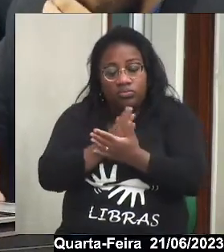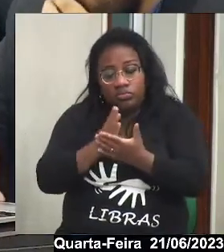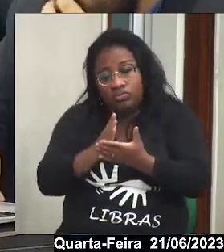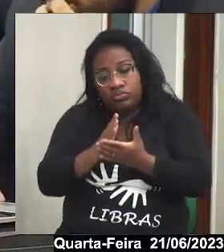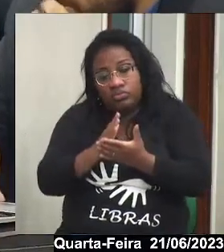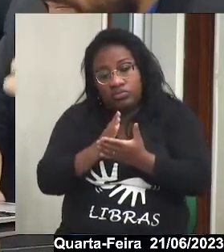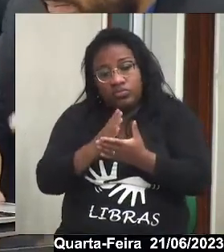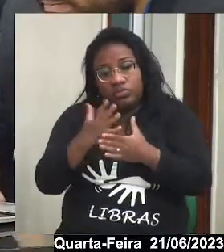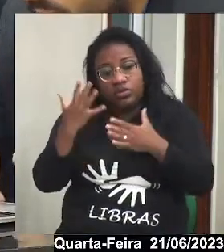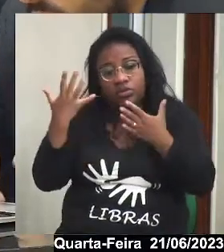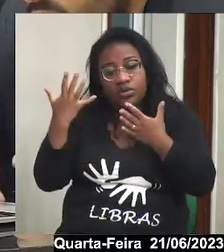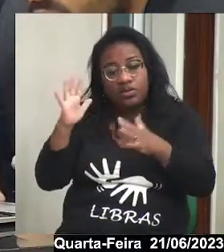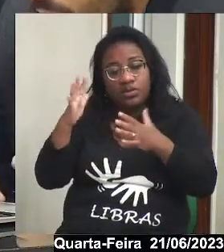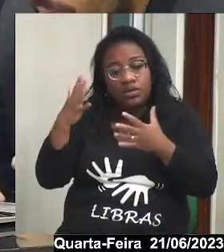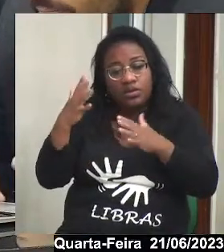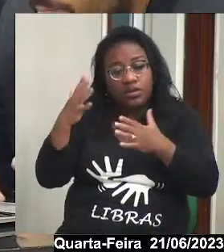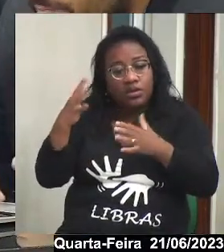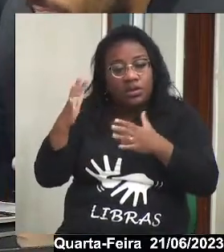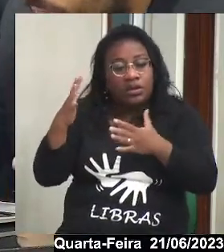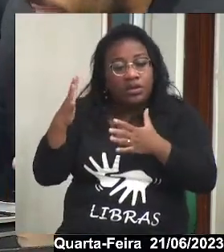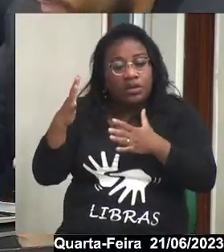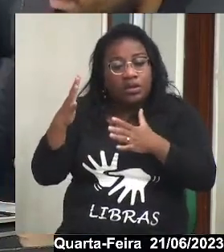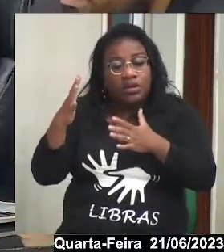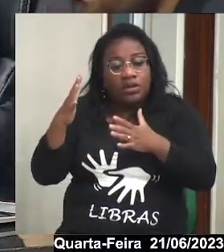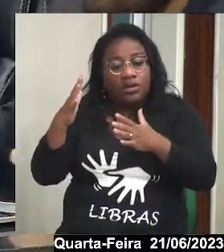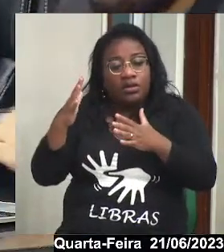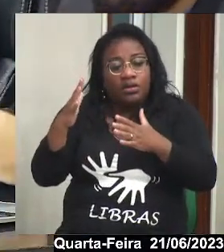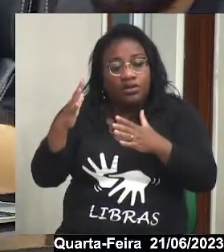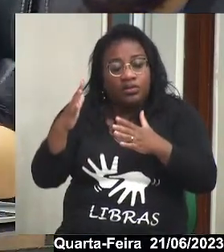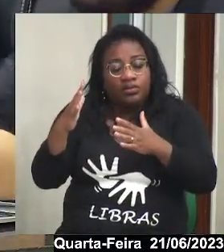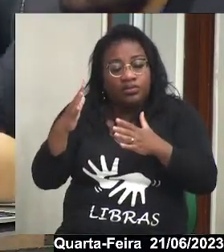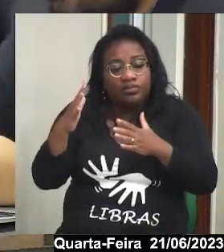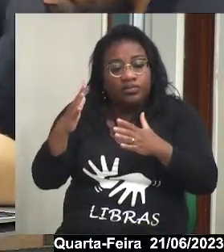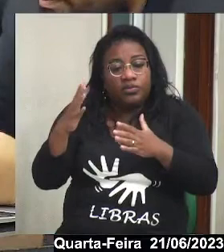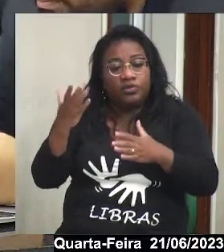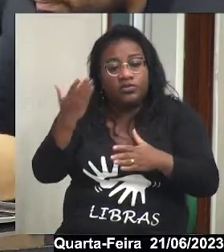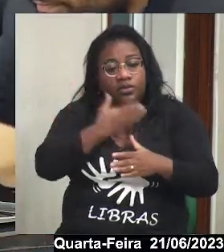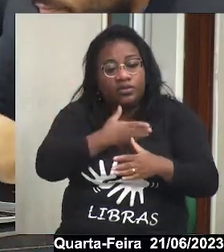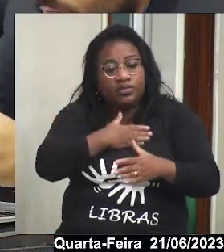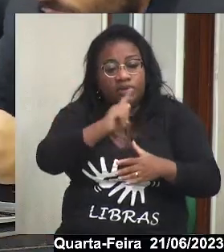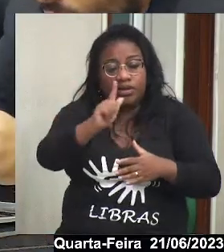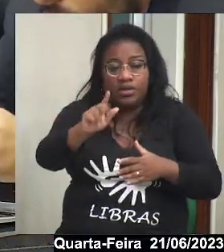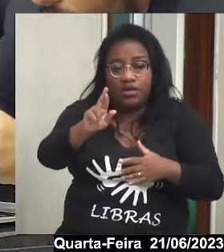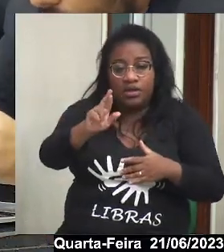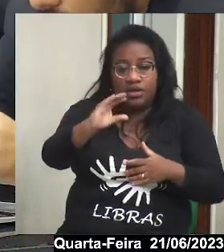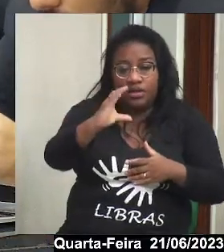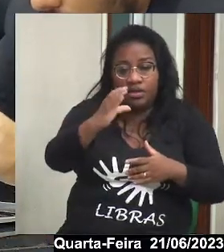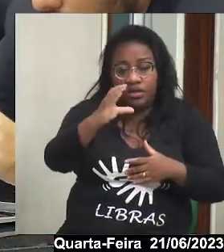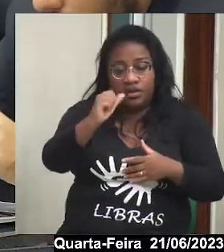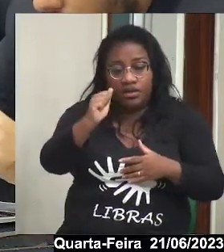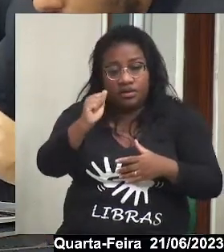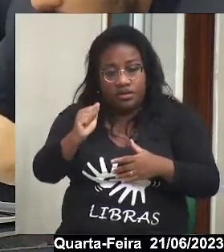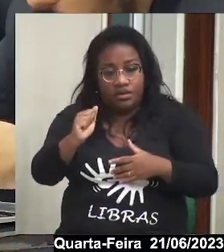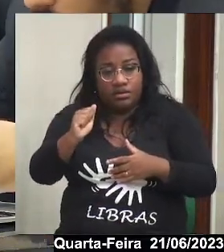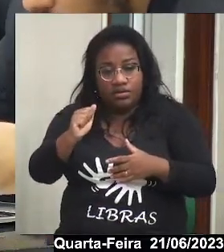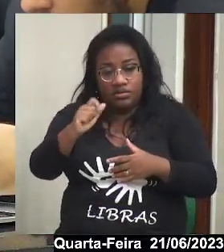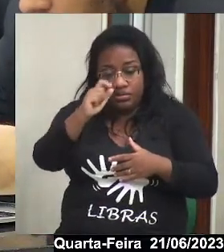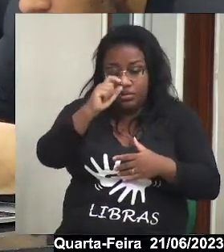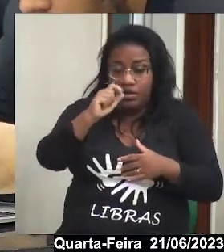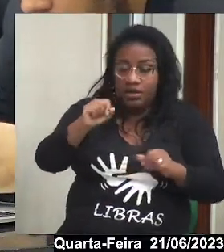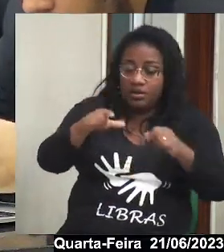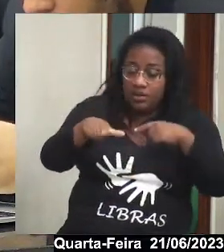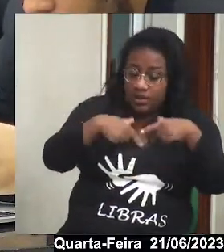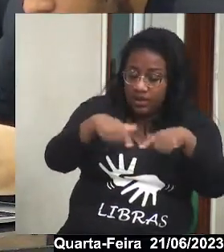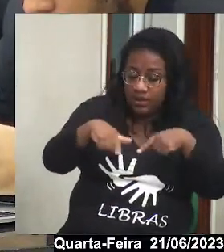fala parabenizando o Fundo Social, em nome da nossa amiga Graça, pelo trabalho excelente que vem fazendo na nossa cidade,